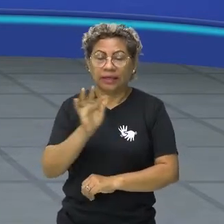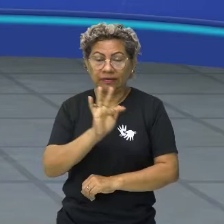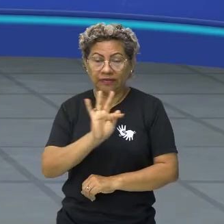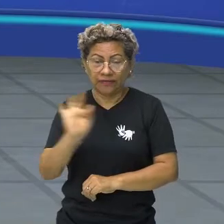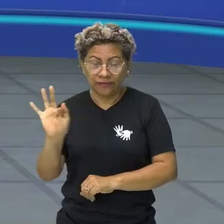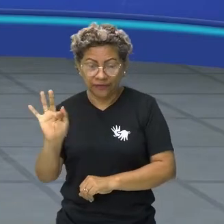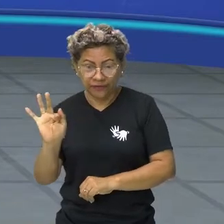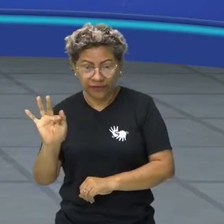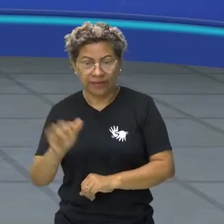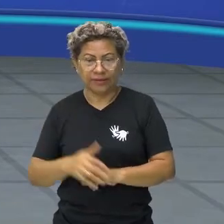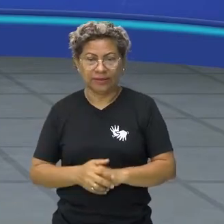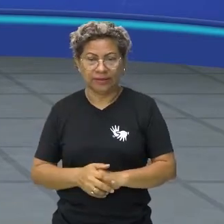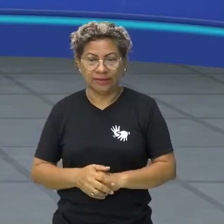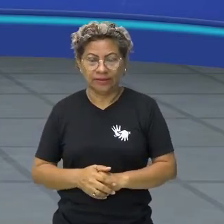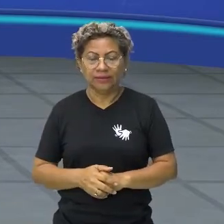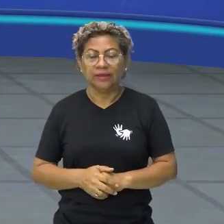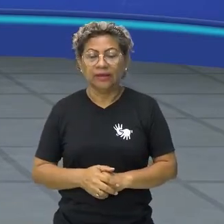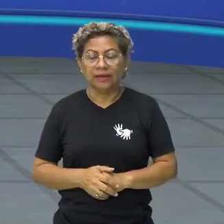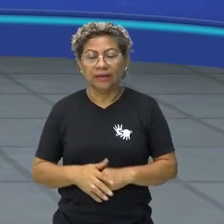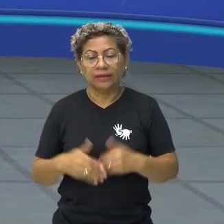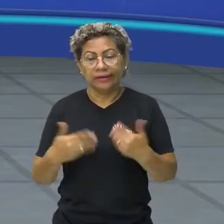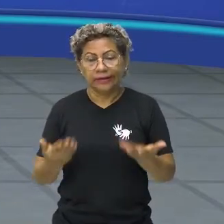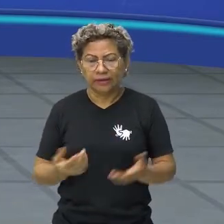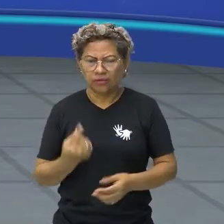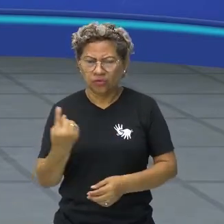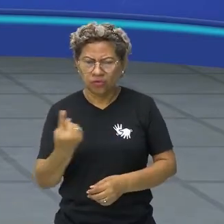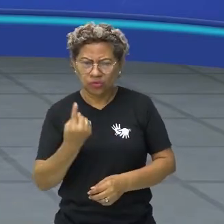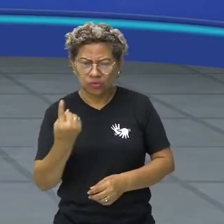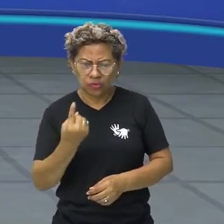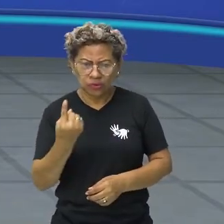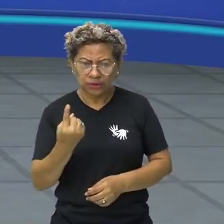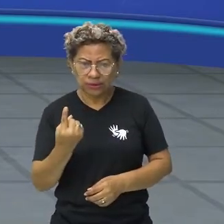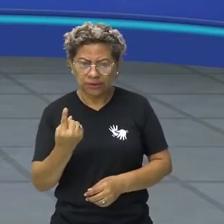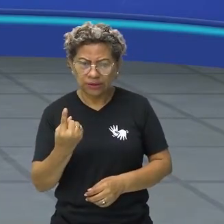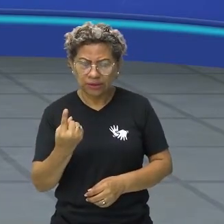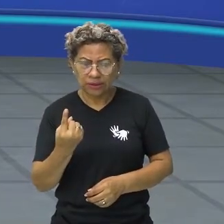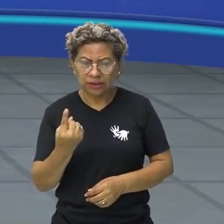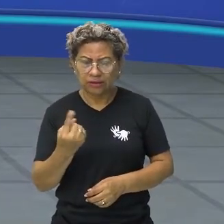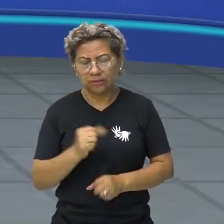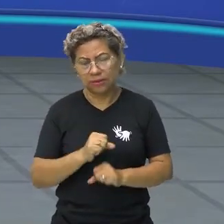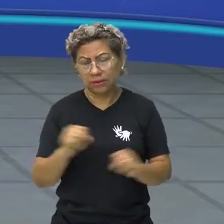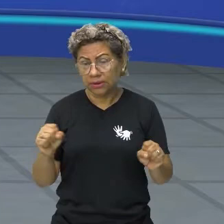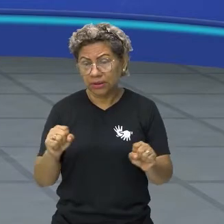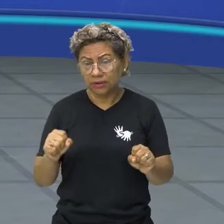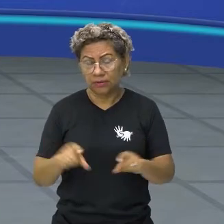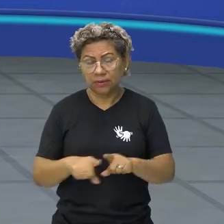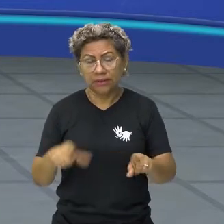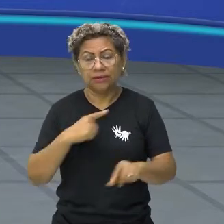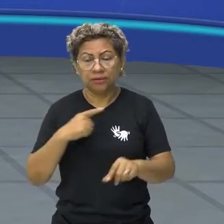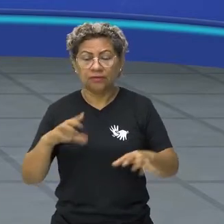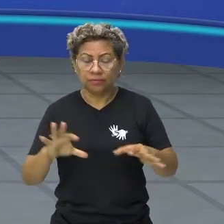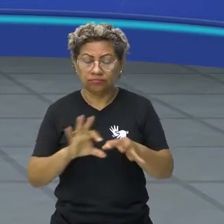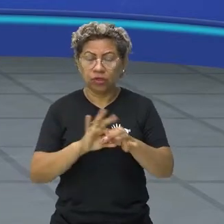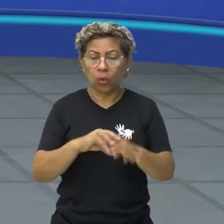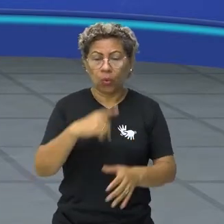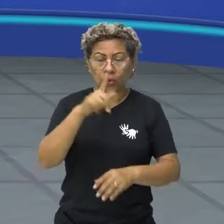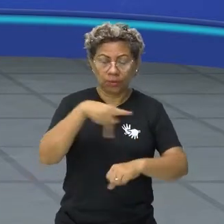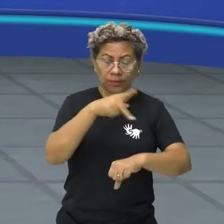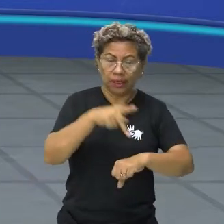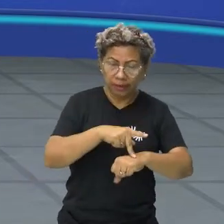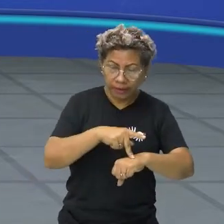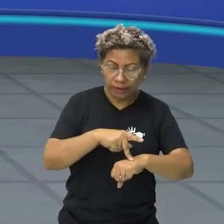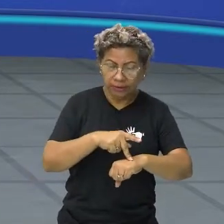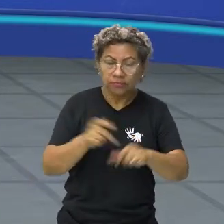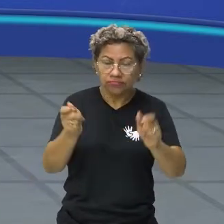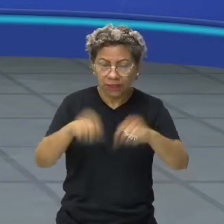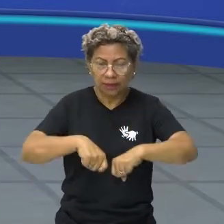econômicas, porém sozinhos, né, se estiver relacionado com outros países, eles não vão se desenvolver tanto. Então, acabou